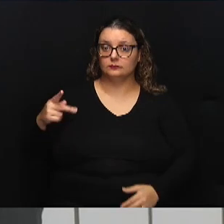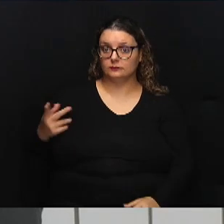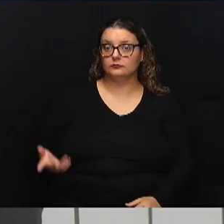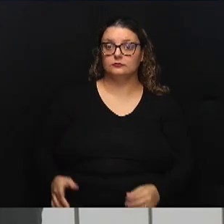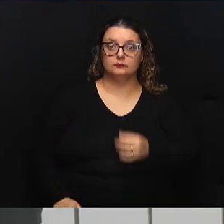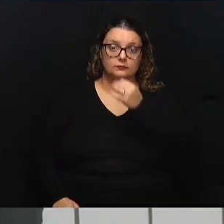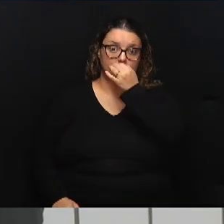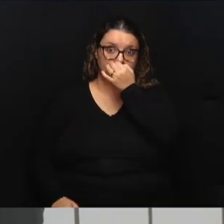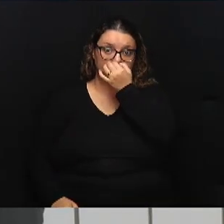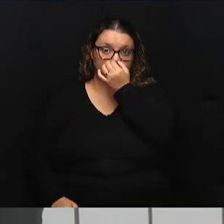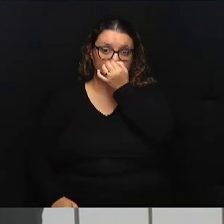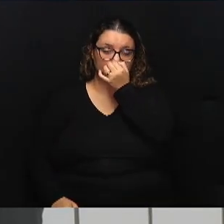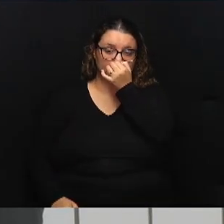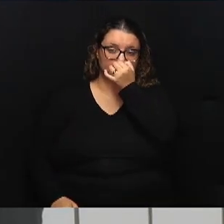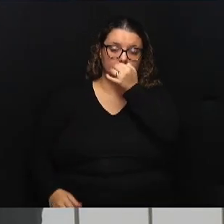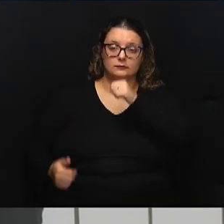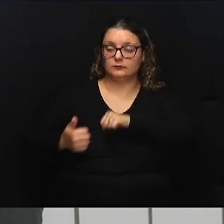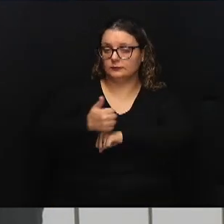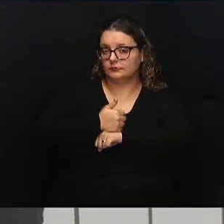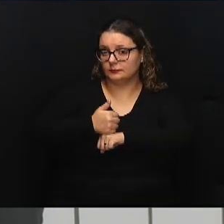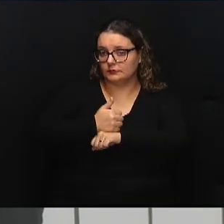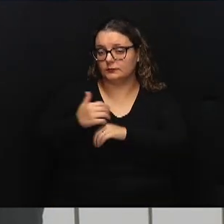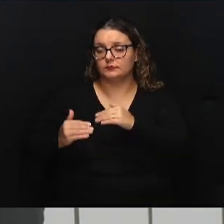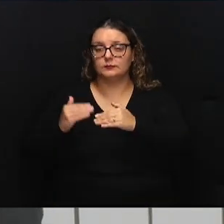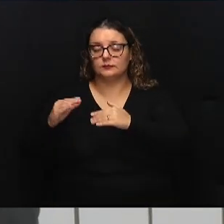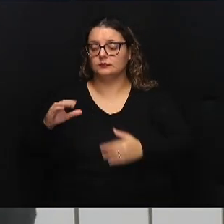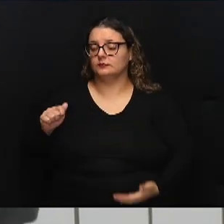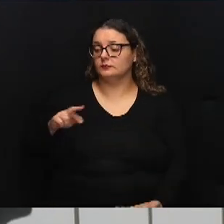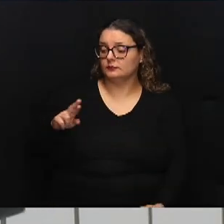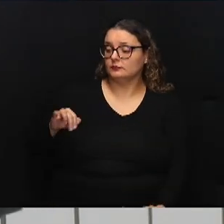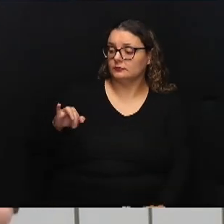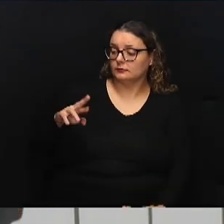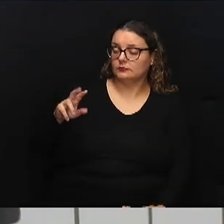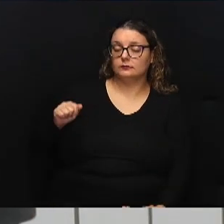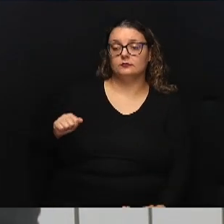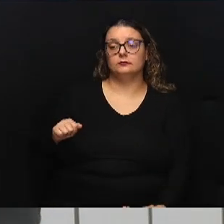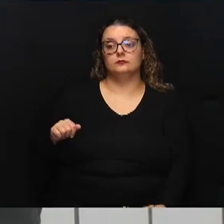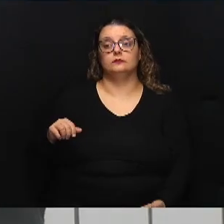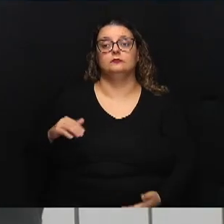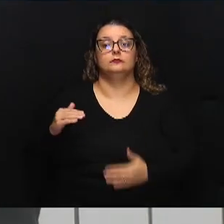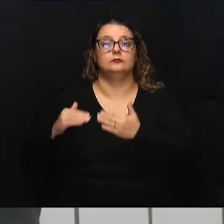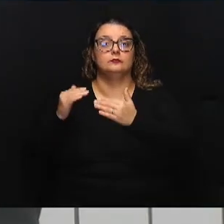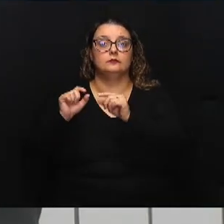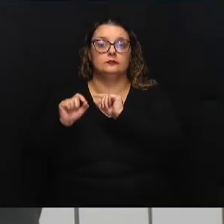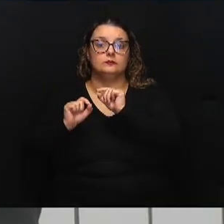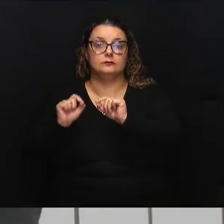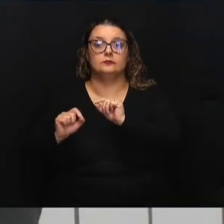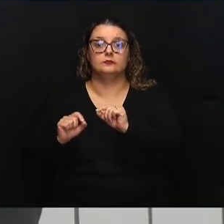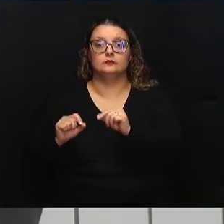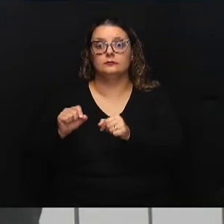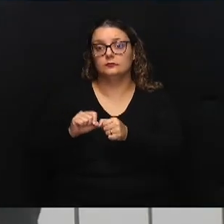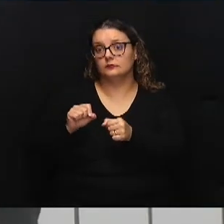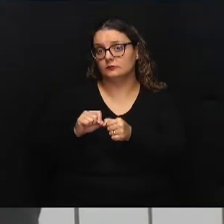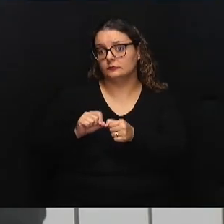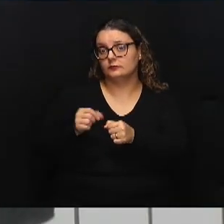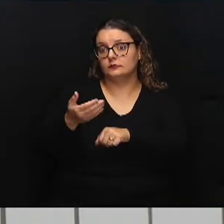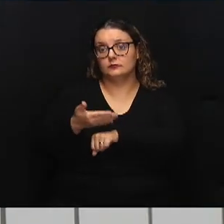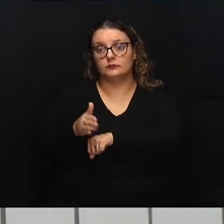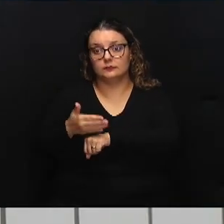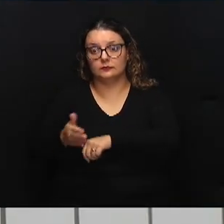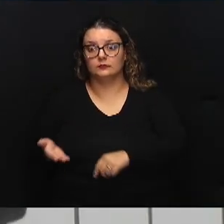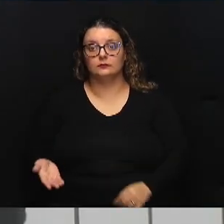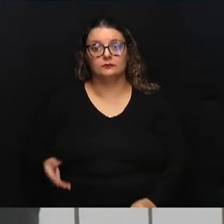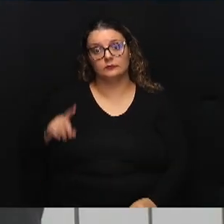termos de carreira, desenvolvimento, o que ela pode fazer em termos de treinamento para poder um